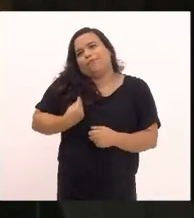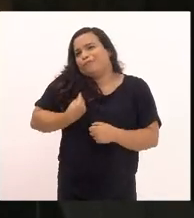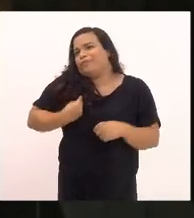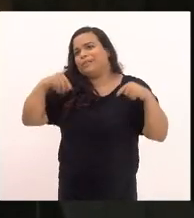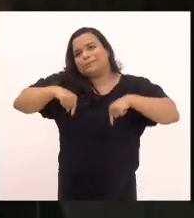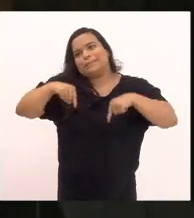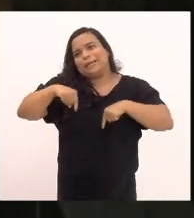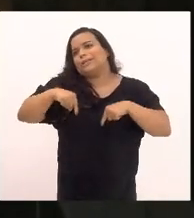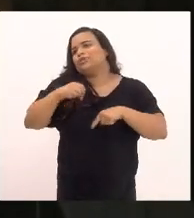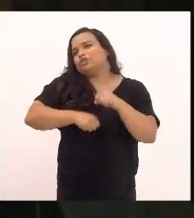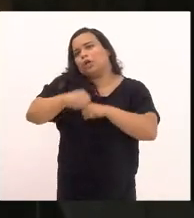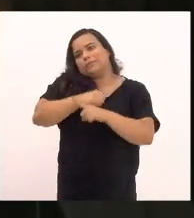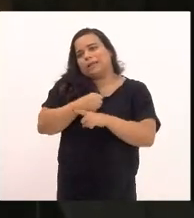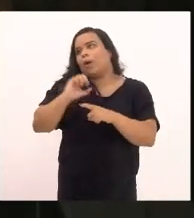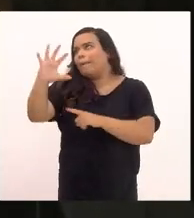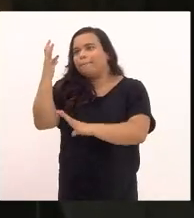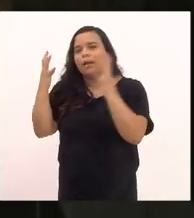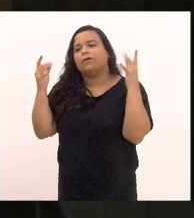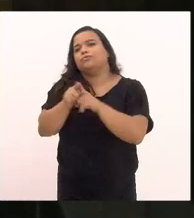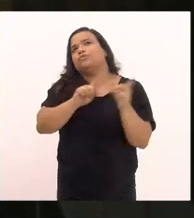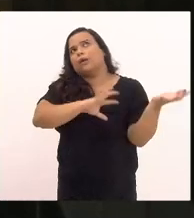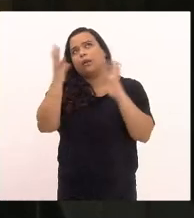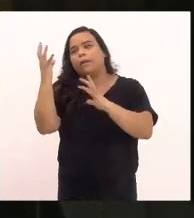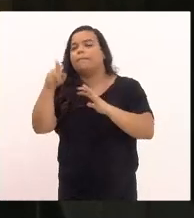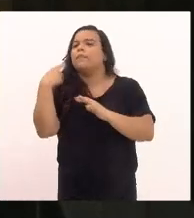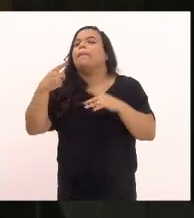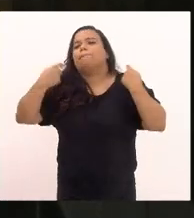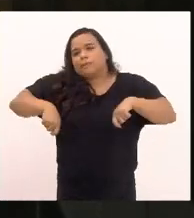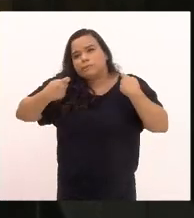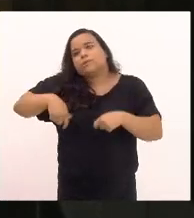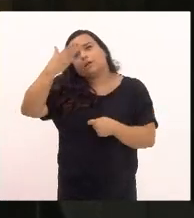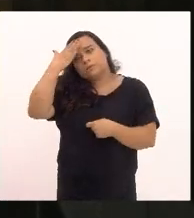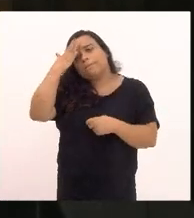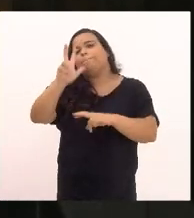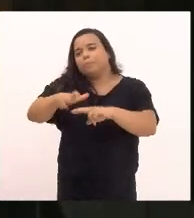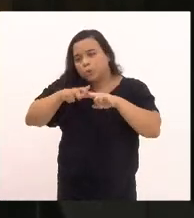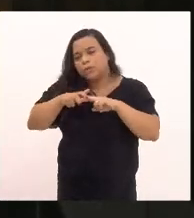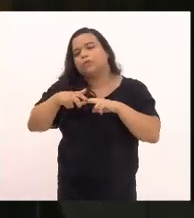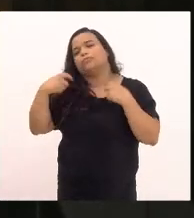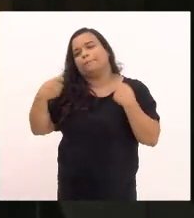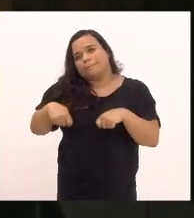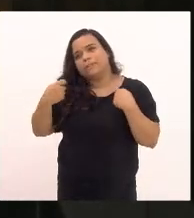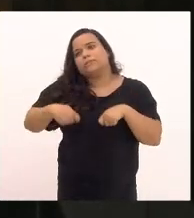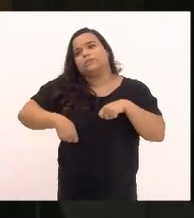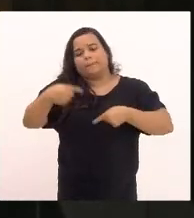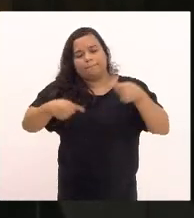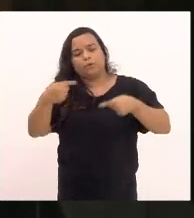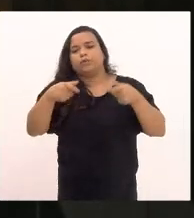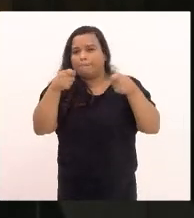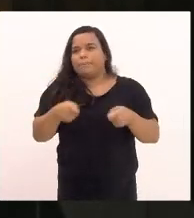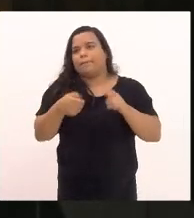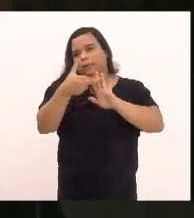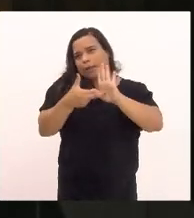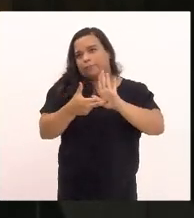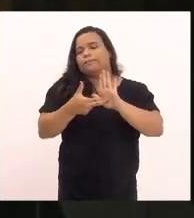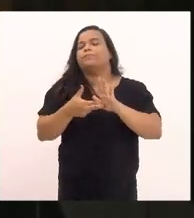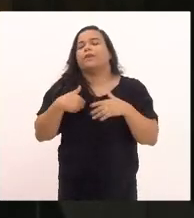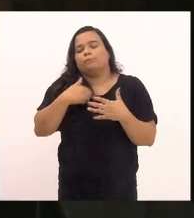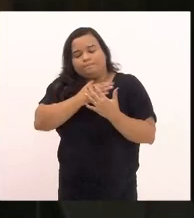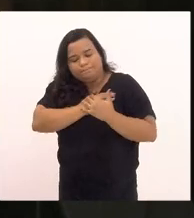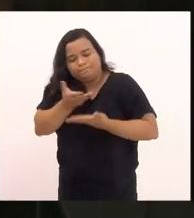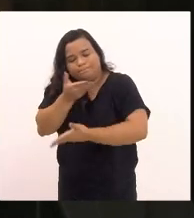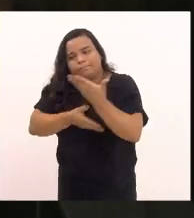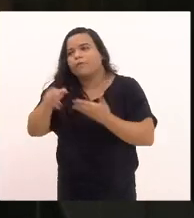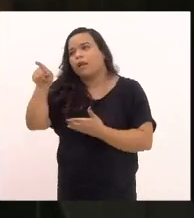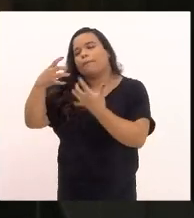socioambiental, da nossa realidade climática, e por isso a necessidade de ter políticas permanentes. Então, a minha solidariedade ao povo de Petrópolis, estamos